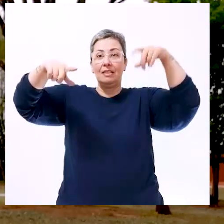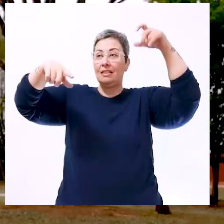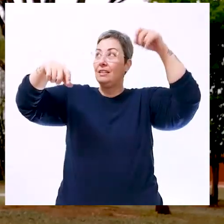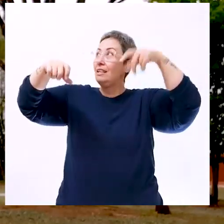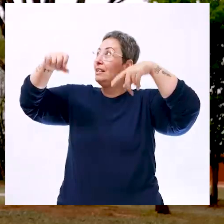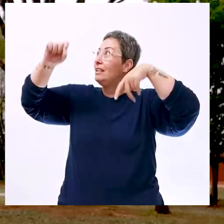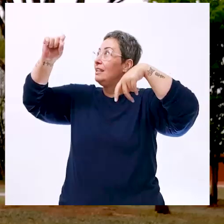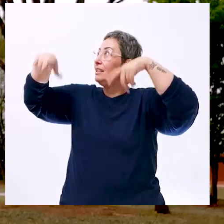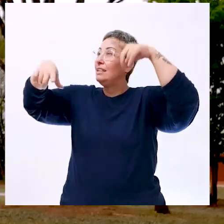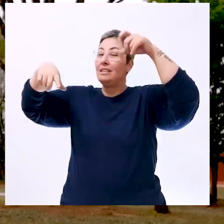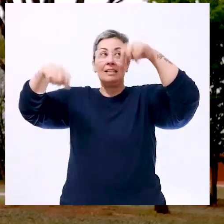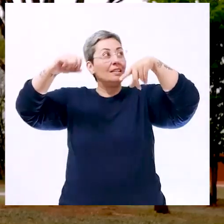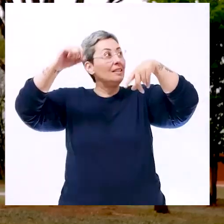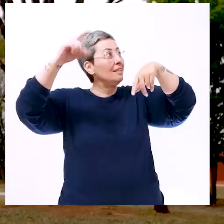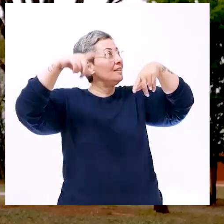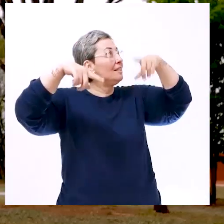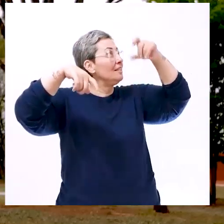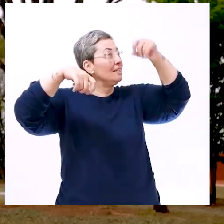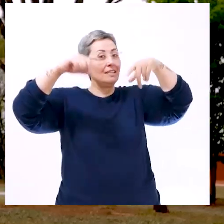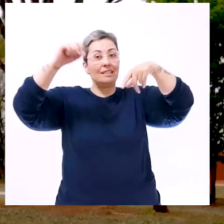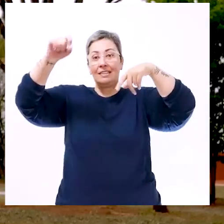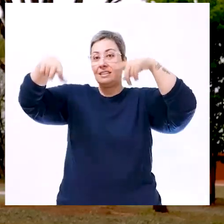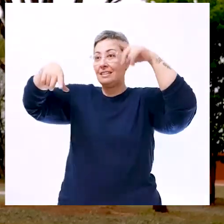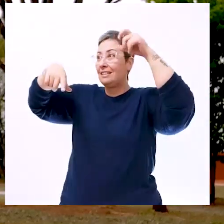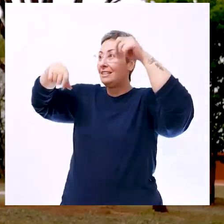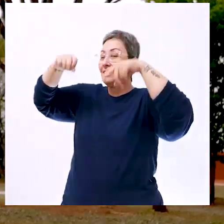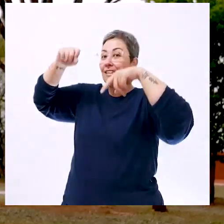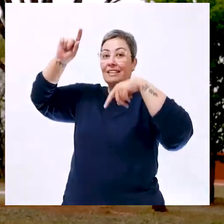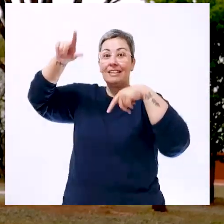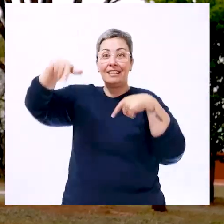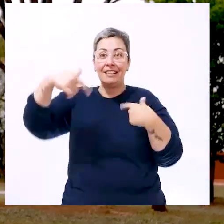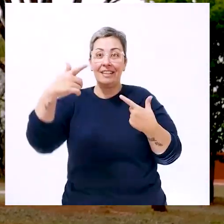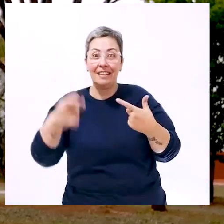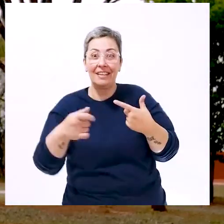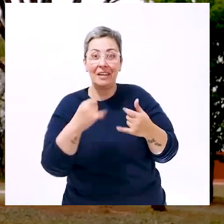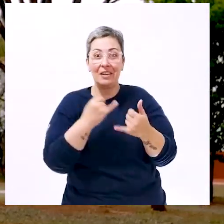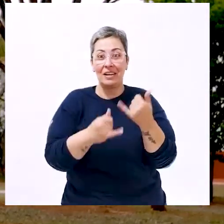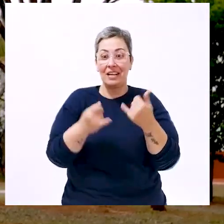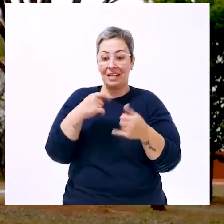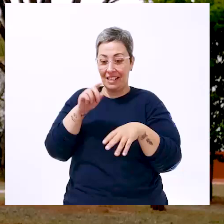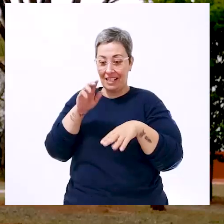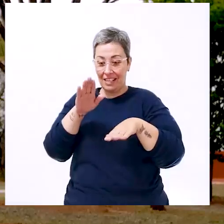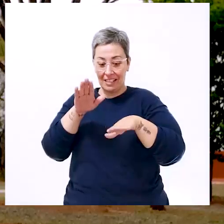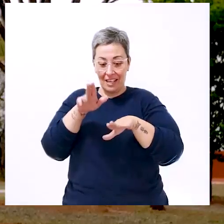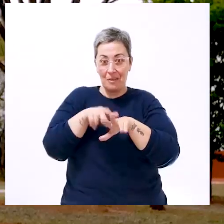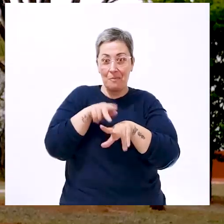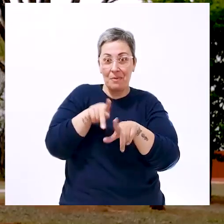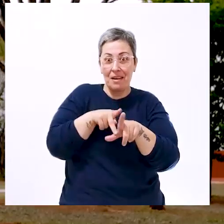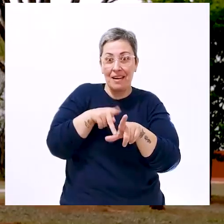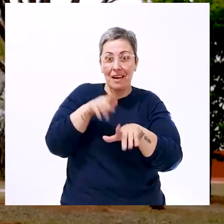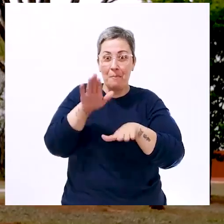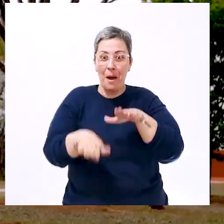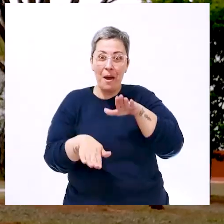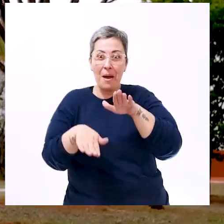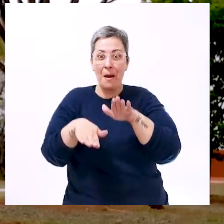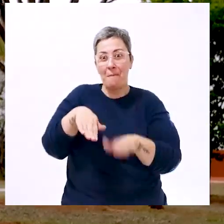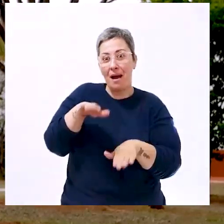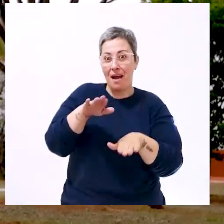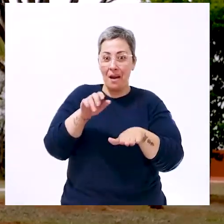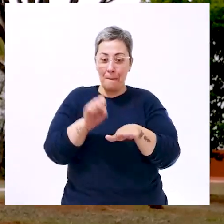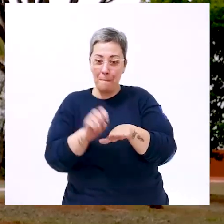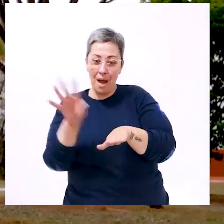Plink, plaft, plink, plaft, plink, plaft, plink, plaft. Pisando firme com a sola do